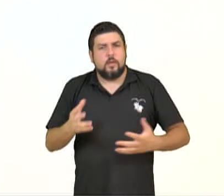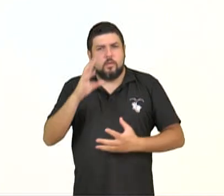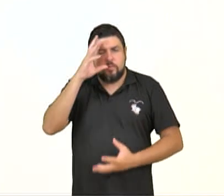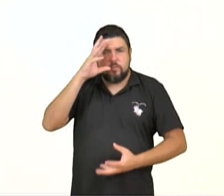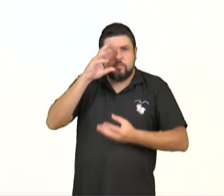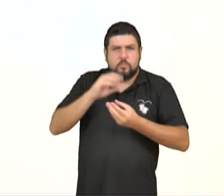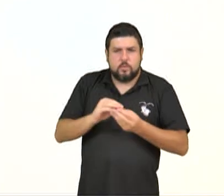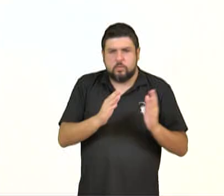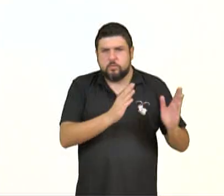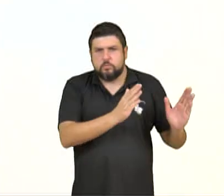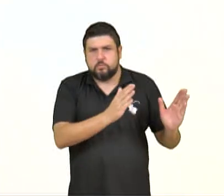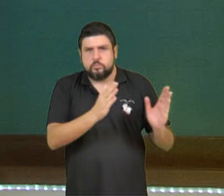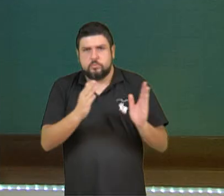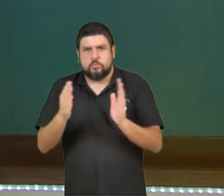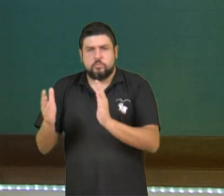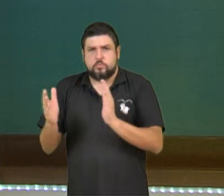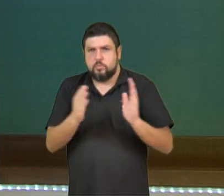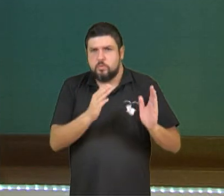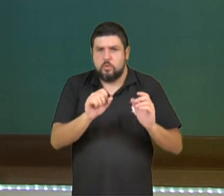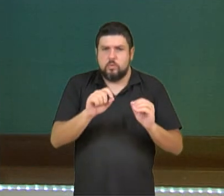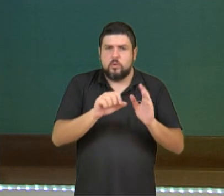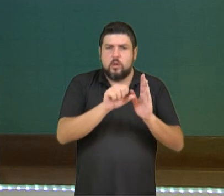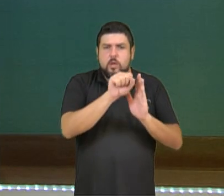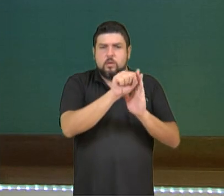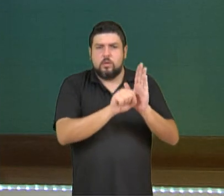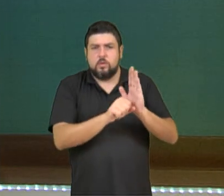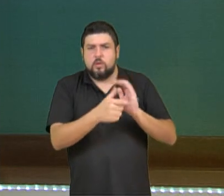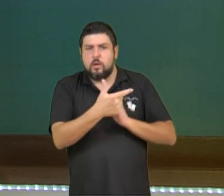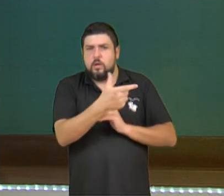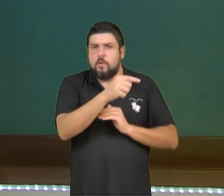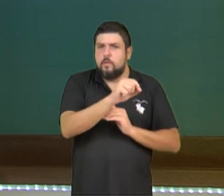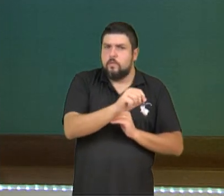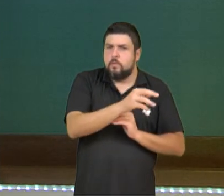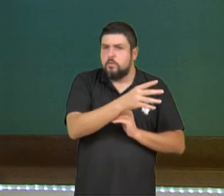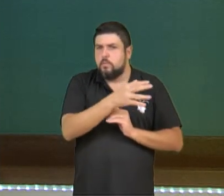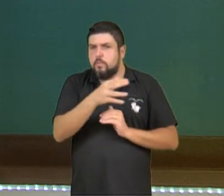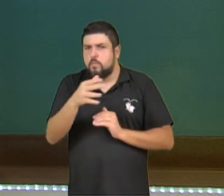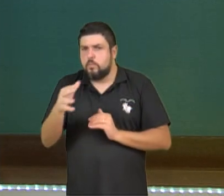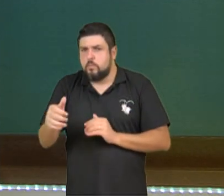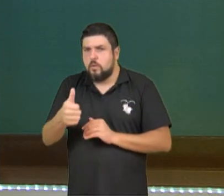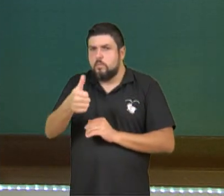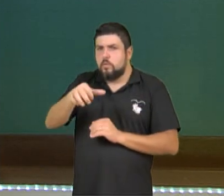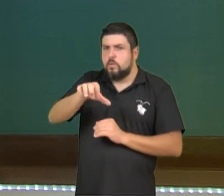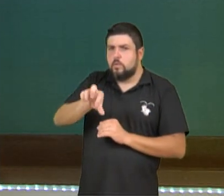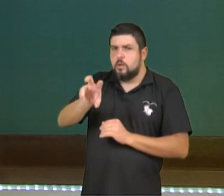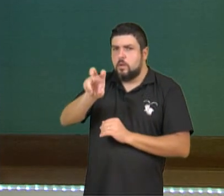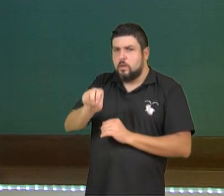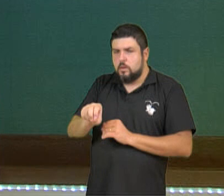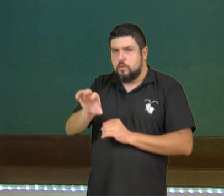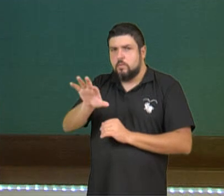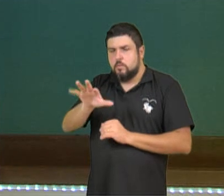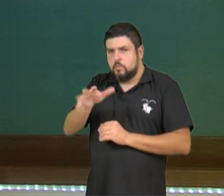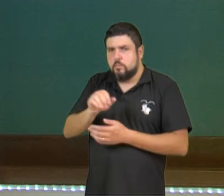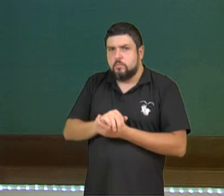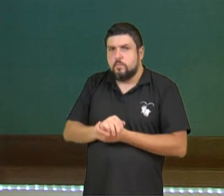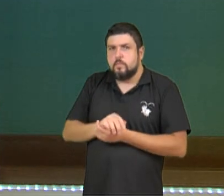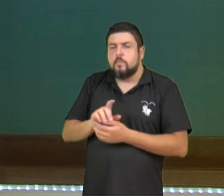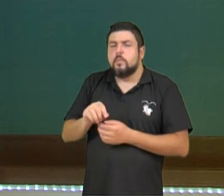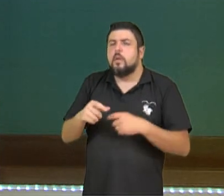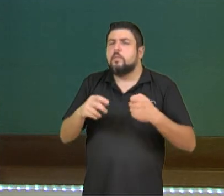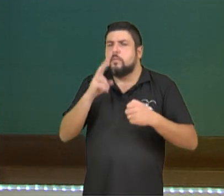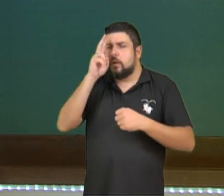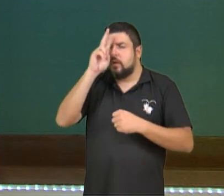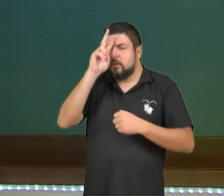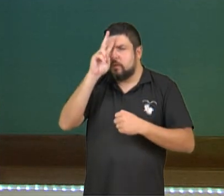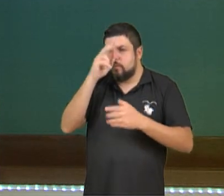período, principalmente século XX e meados dos anos 50 no Brasil, preciso resgatar com vocês que o